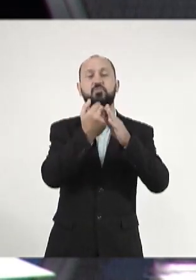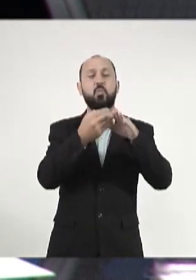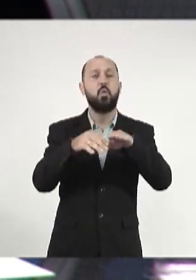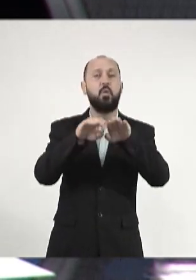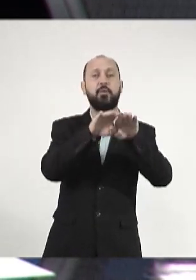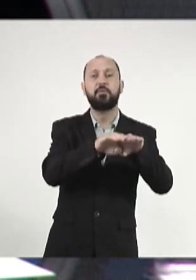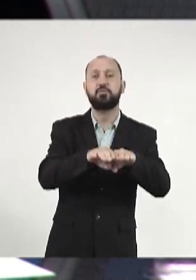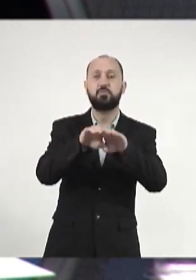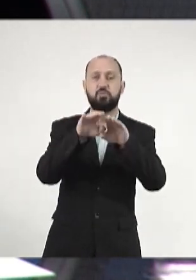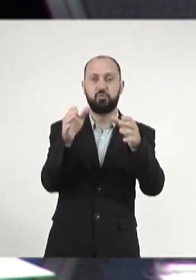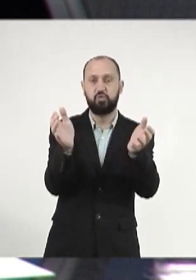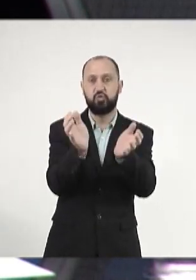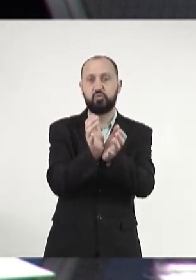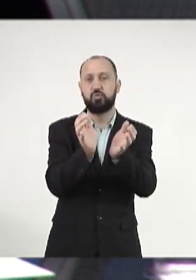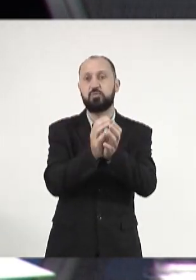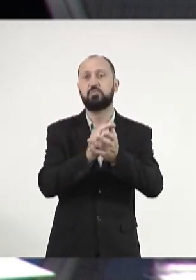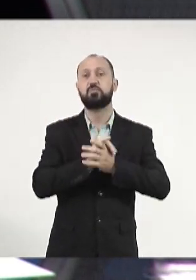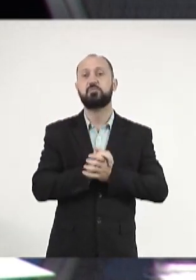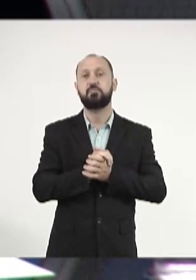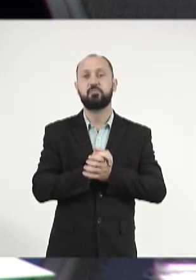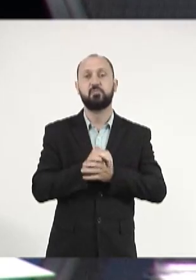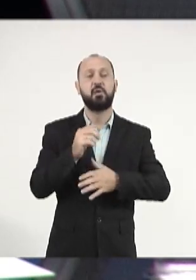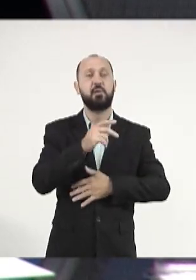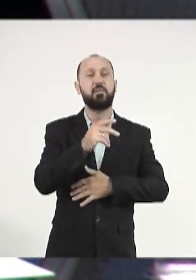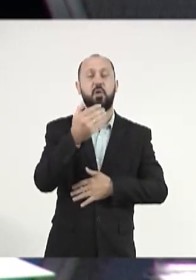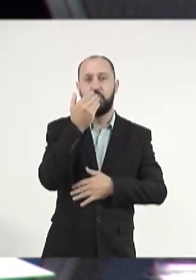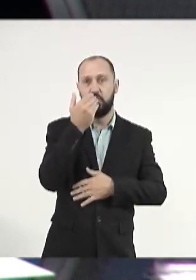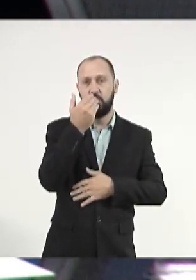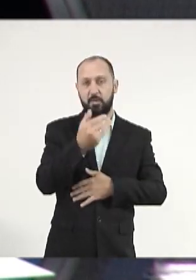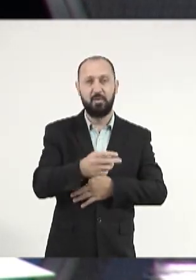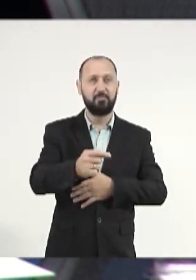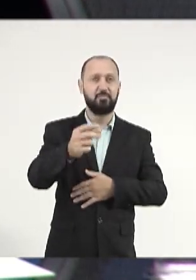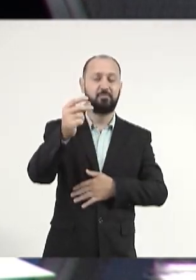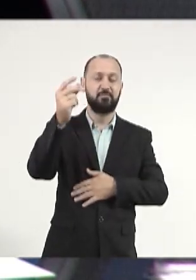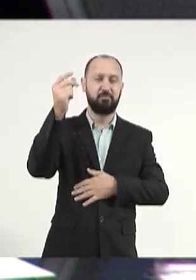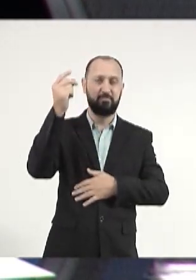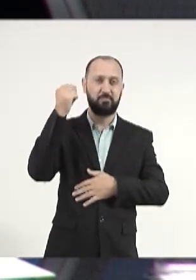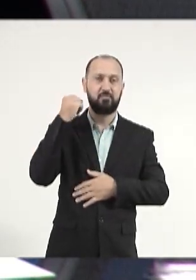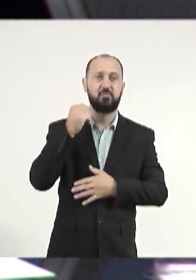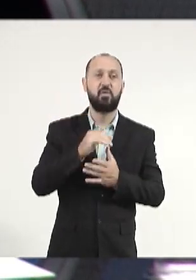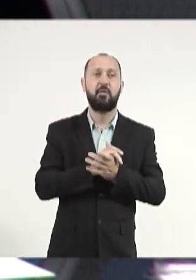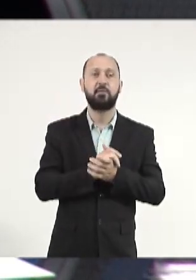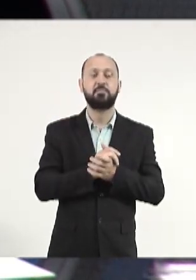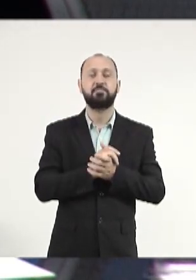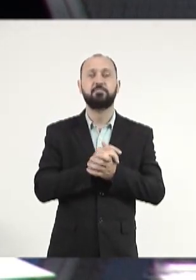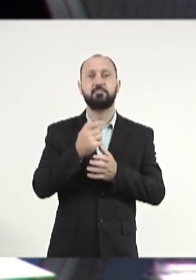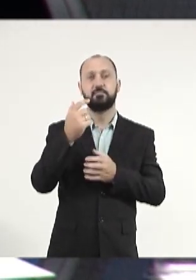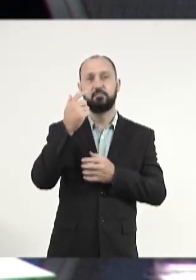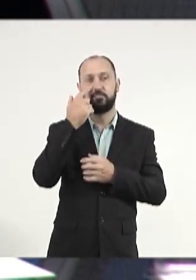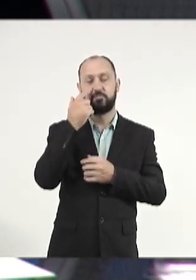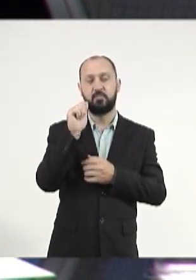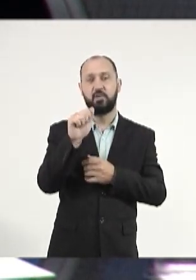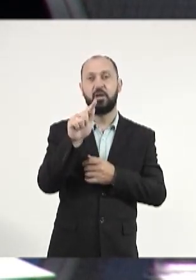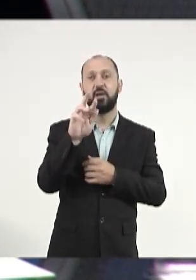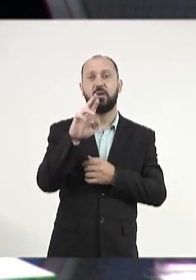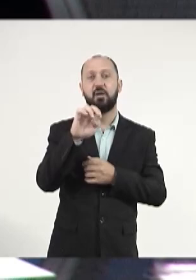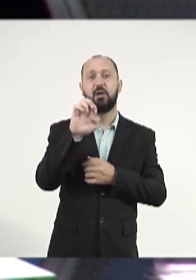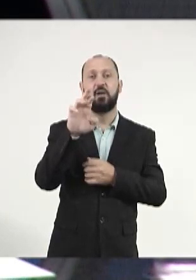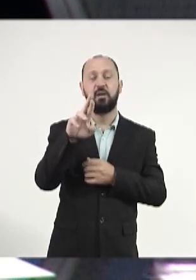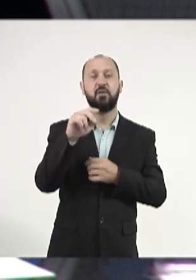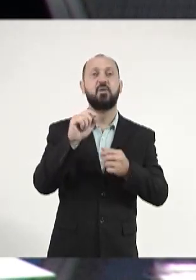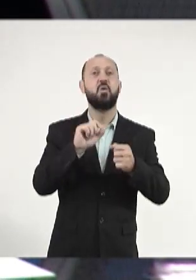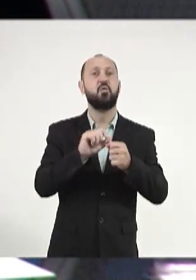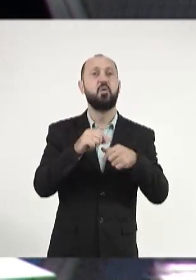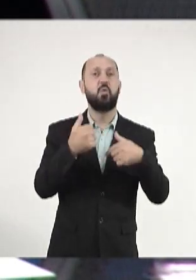remuneração desta categoria. Senhor presidente, esse é um pleito antigo da nossa querida Agraer, que tem